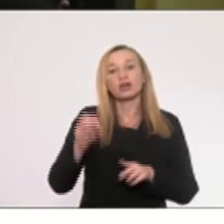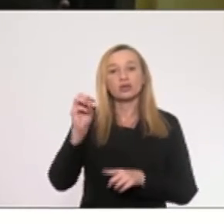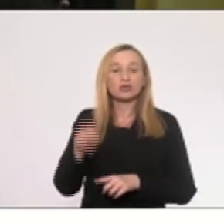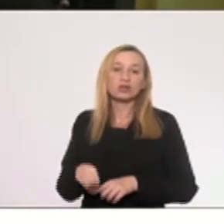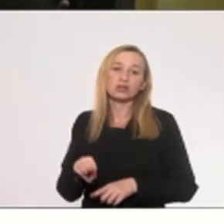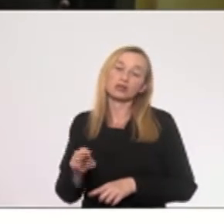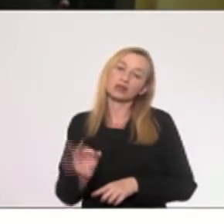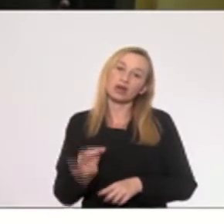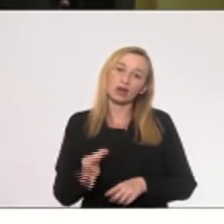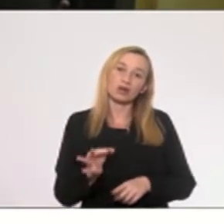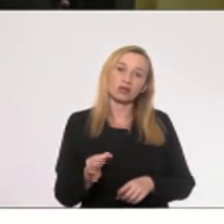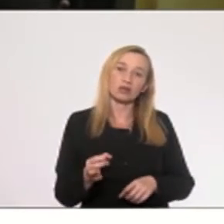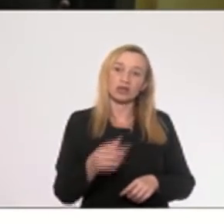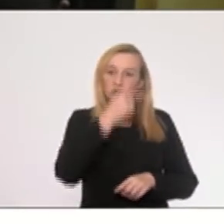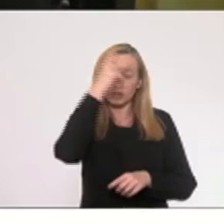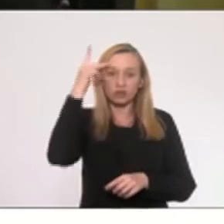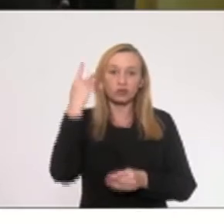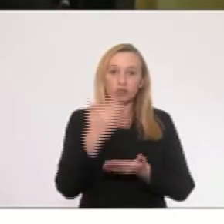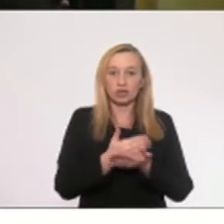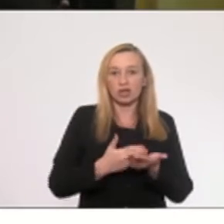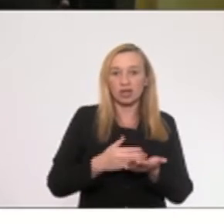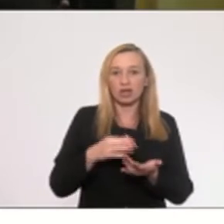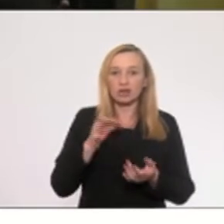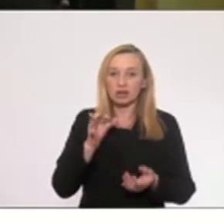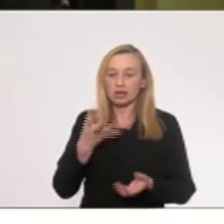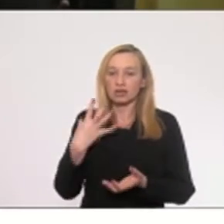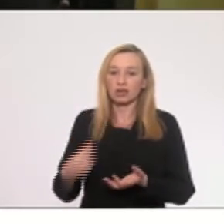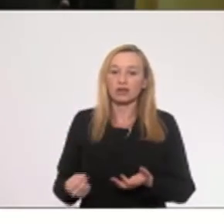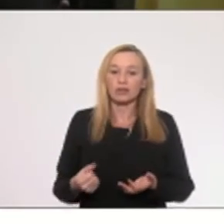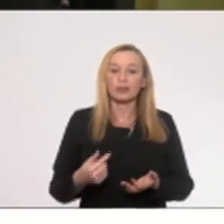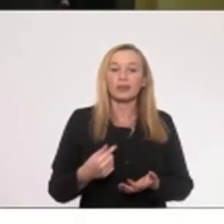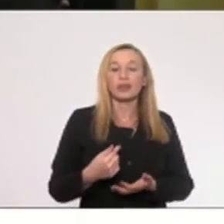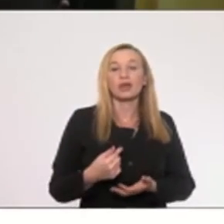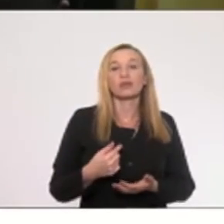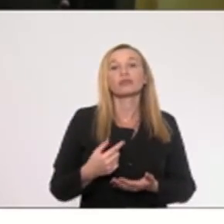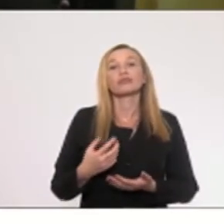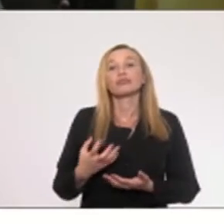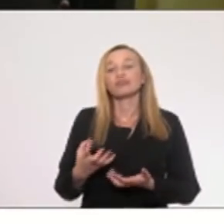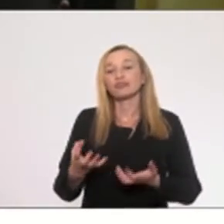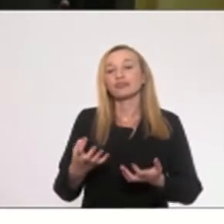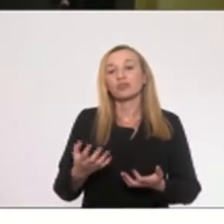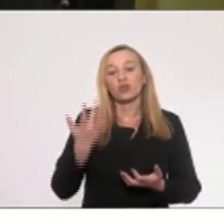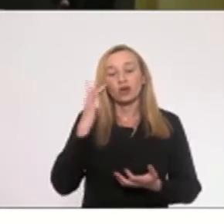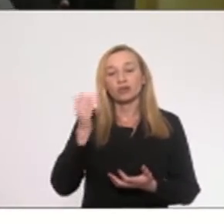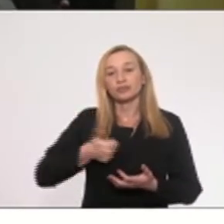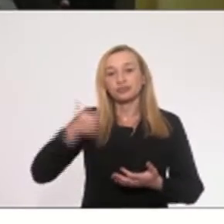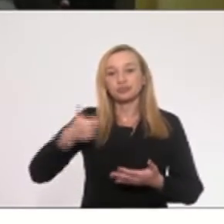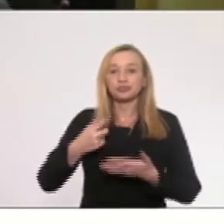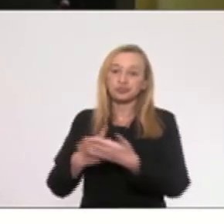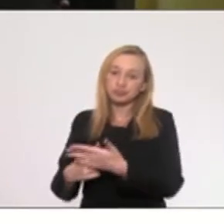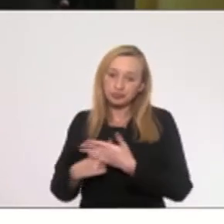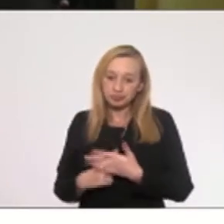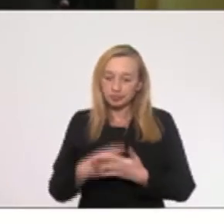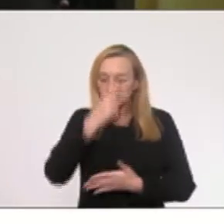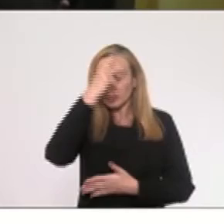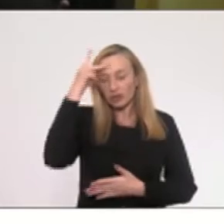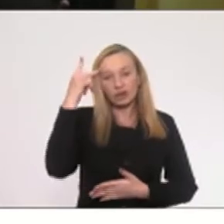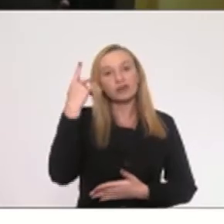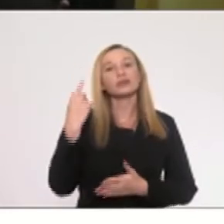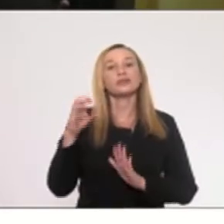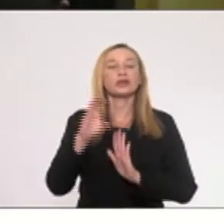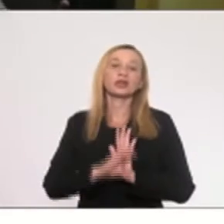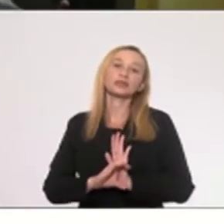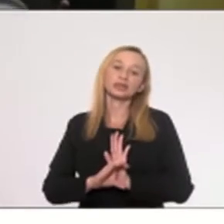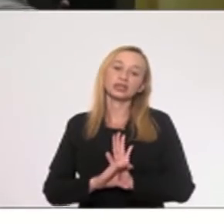fazem jus. Então, eu considero, inclusive, para proteger o servidor público do Rio de Janeiro, essa emenda de